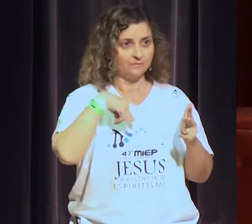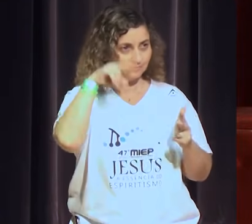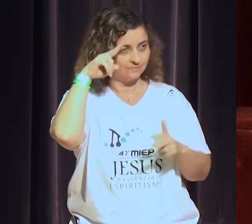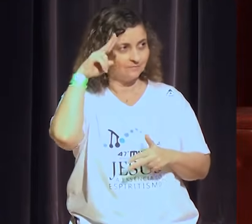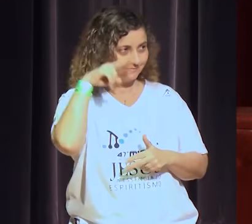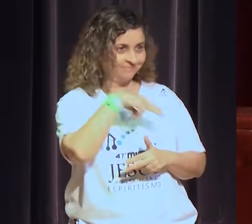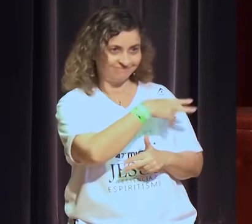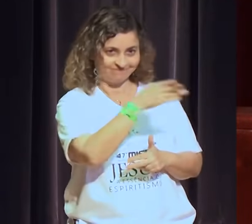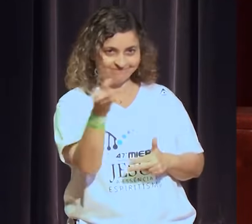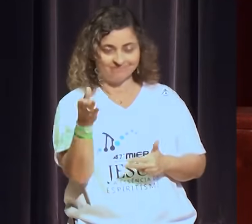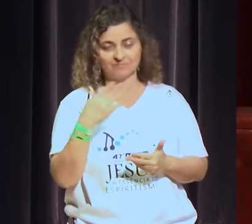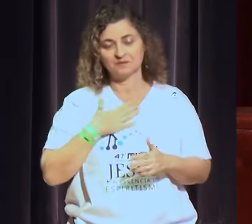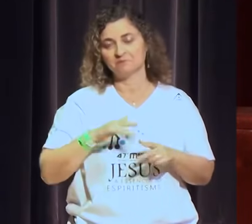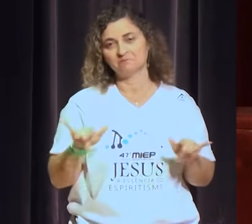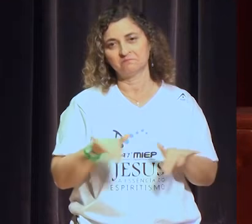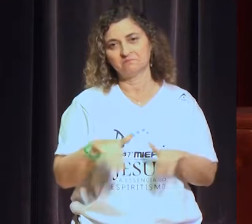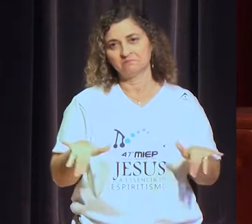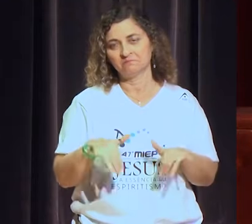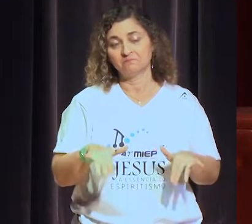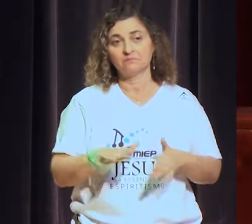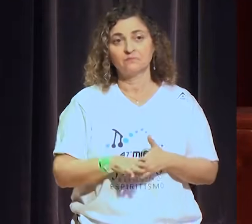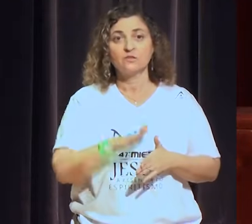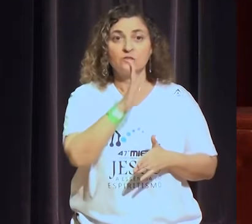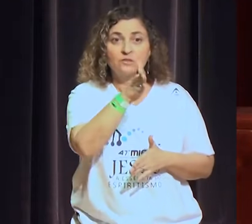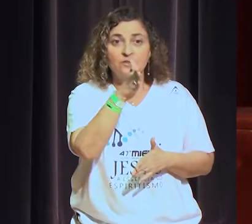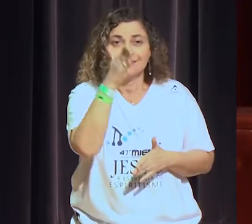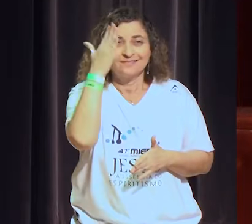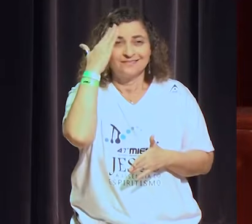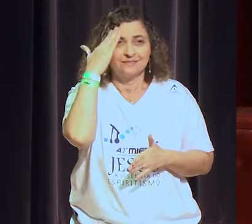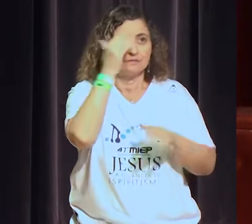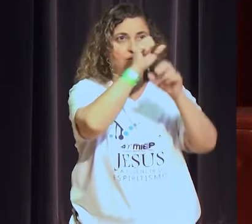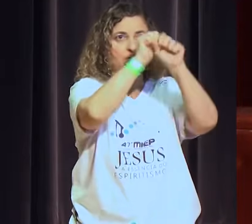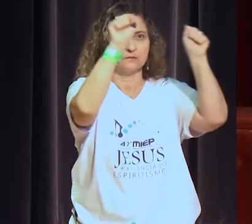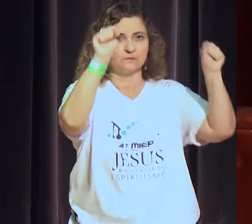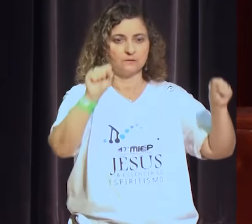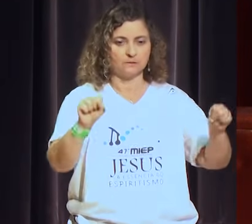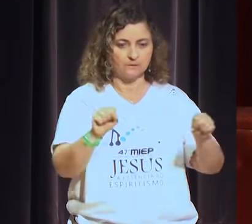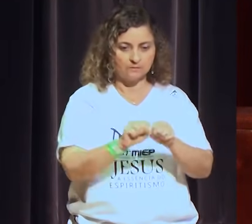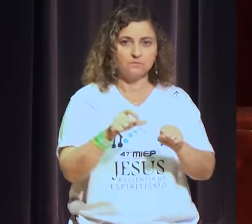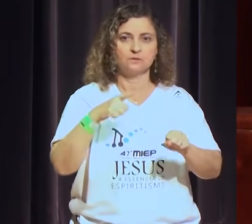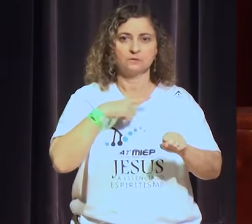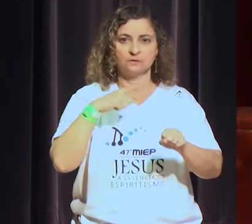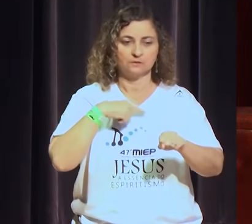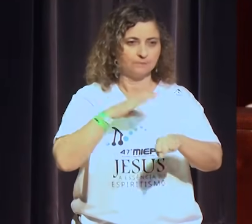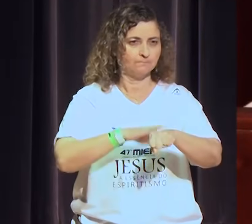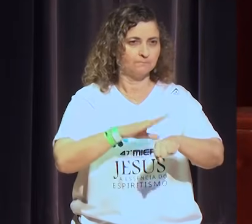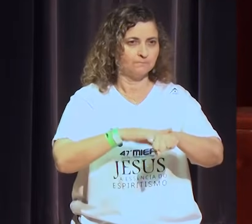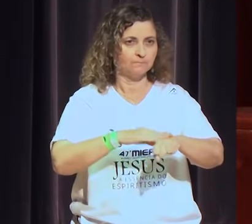tranquilo? Sistema material. Tem massa e ocupa lugar no espaço.